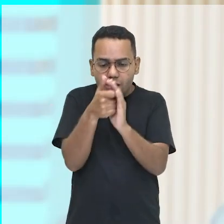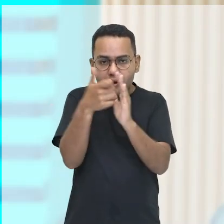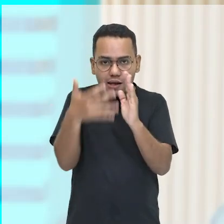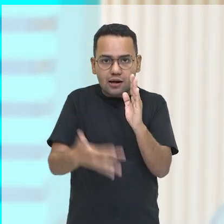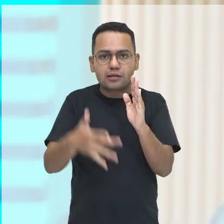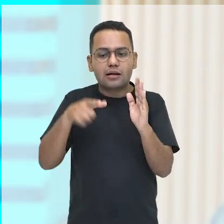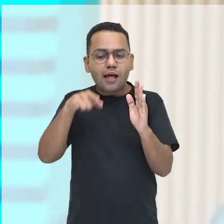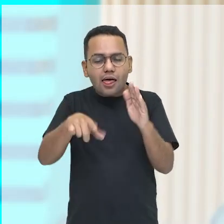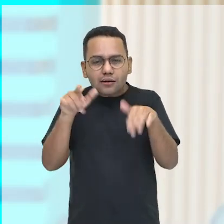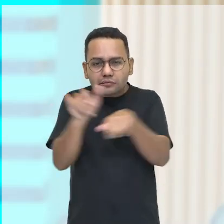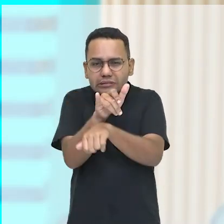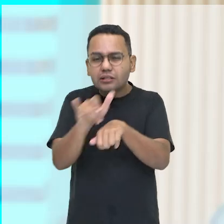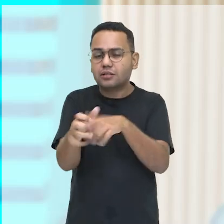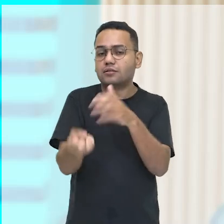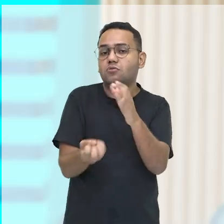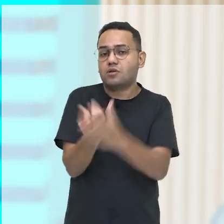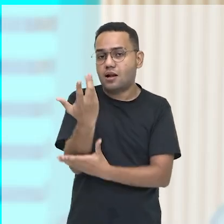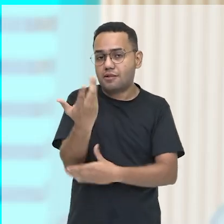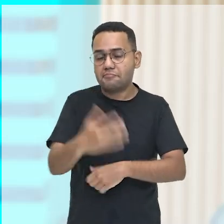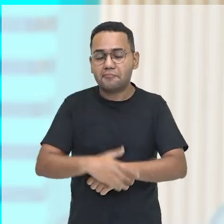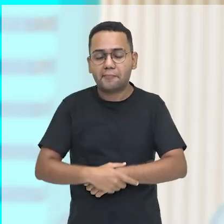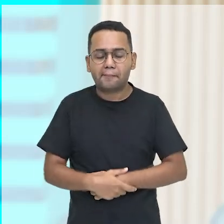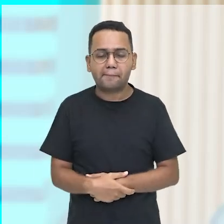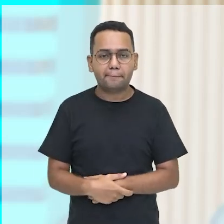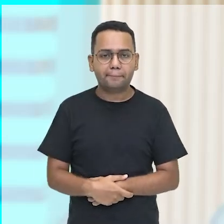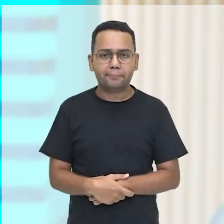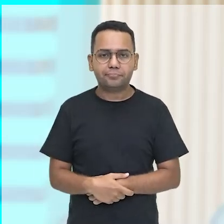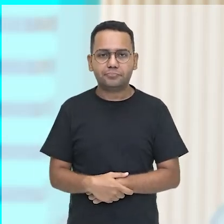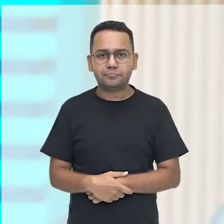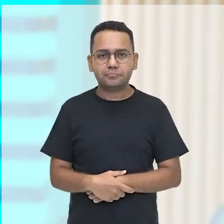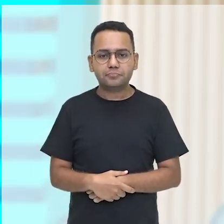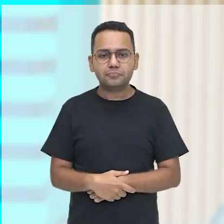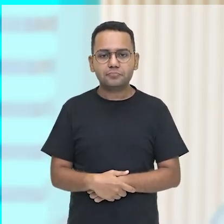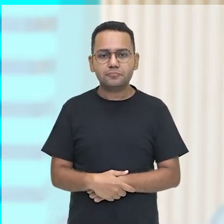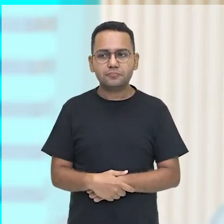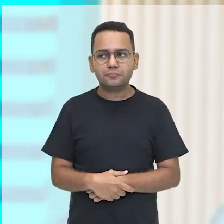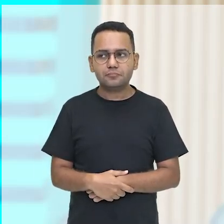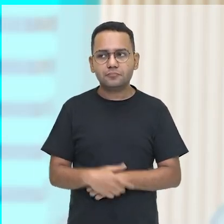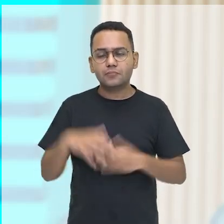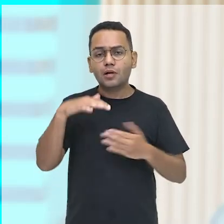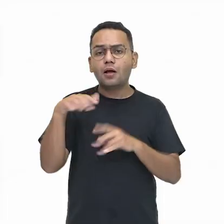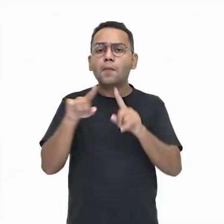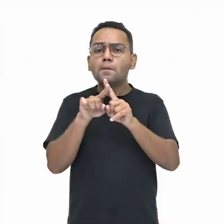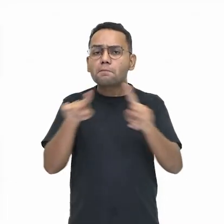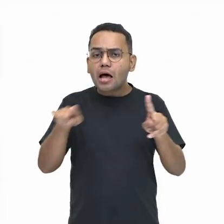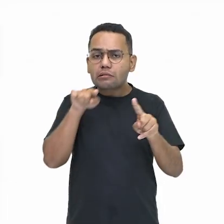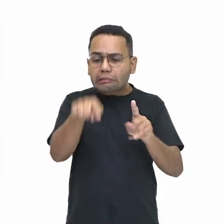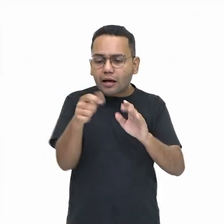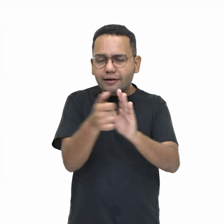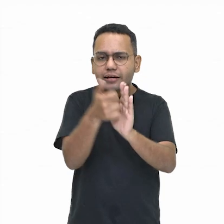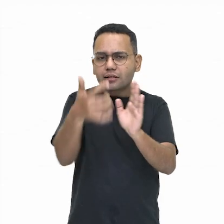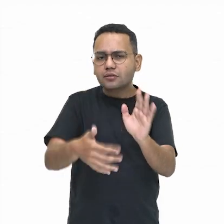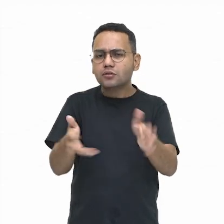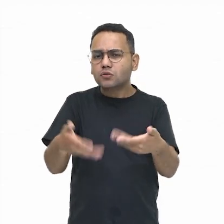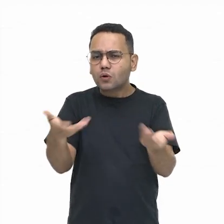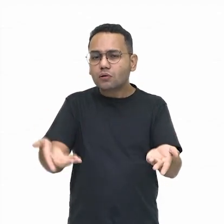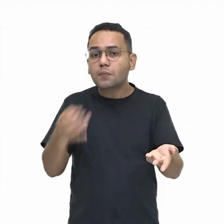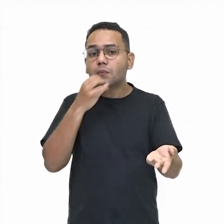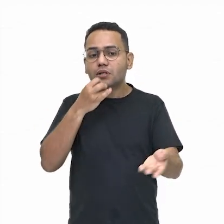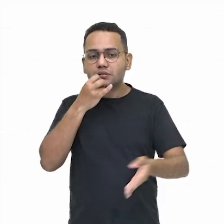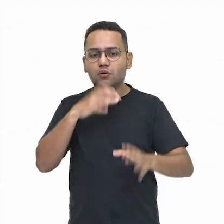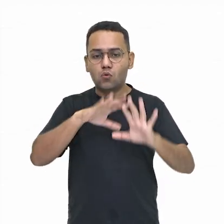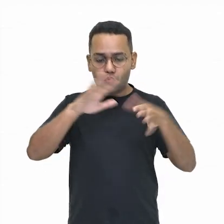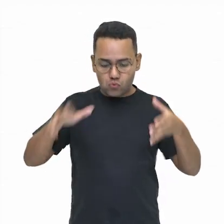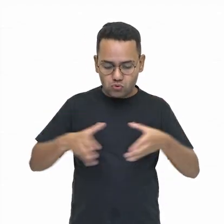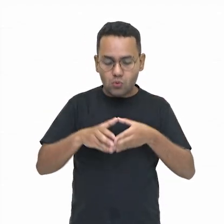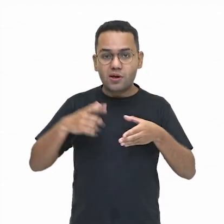foi criado. Então, com relação ao fundamento do chokeball, a gente aprendeu que a equipe que possui a